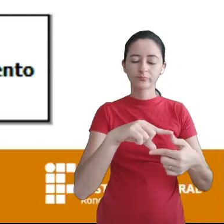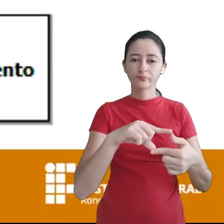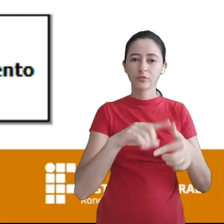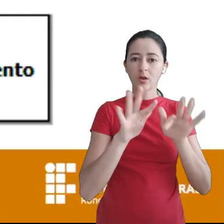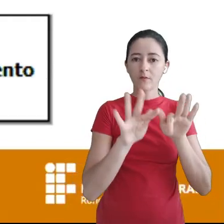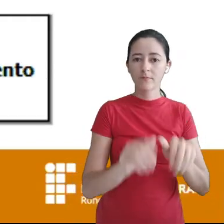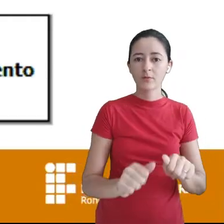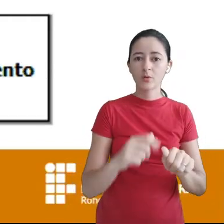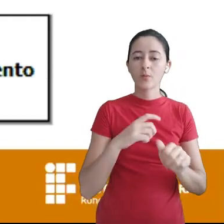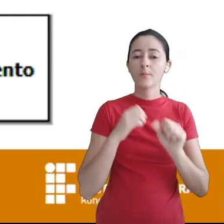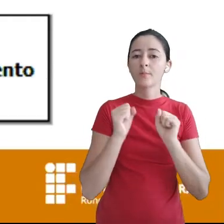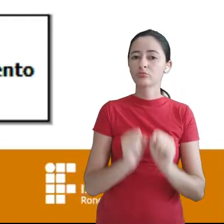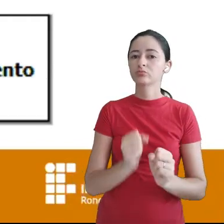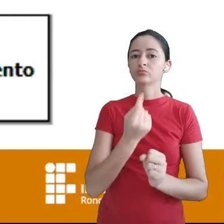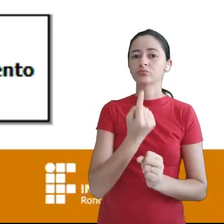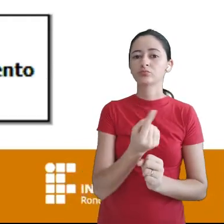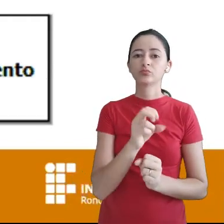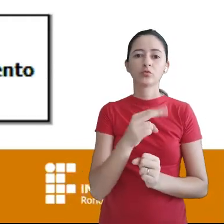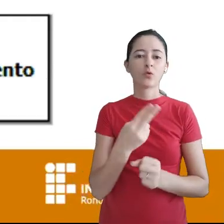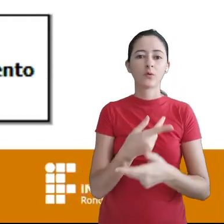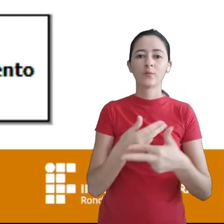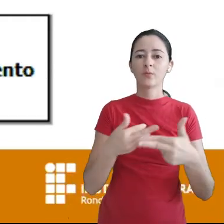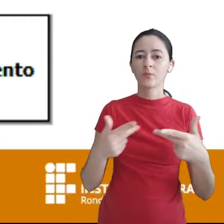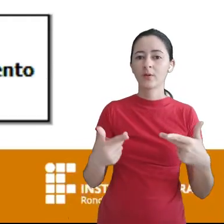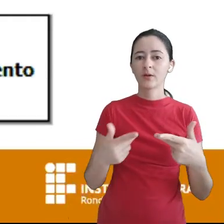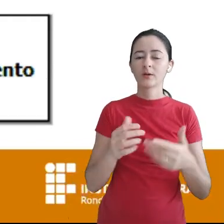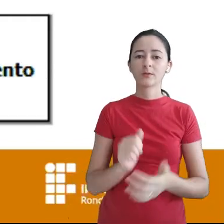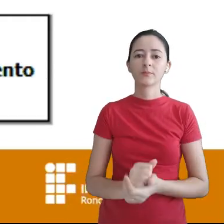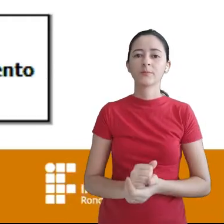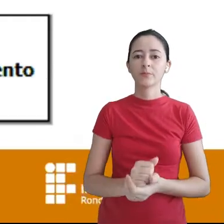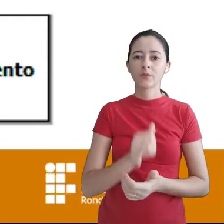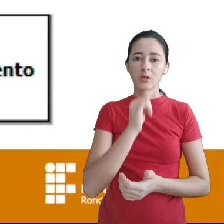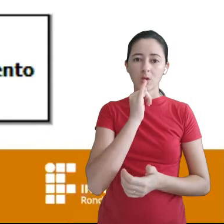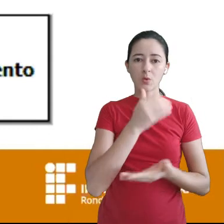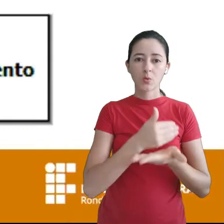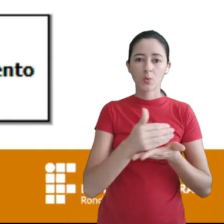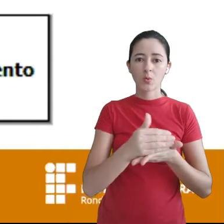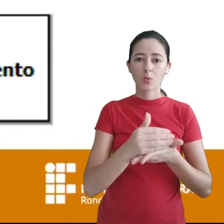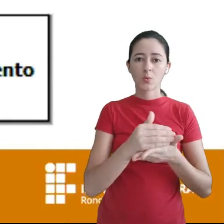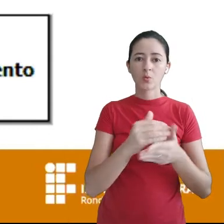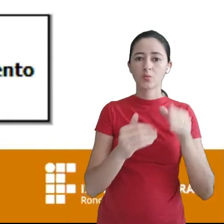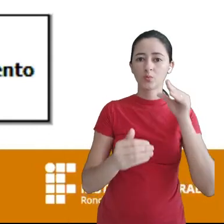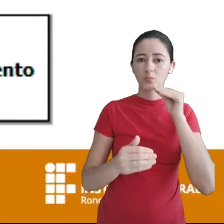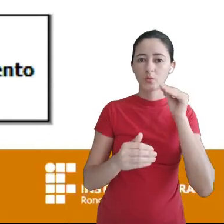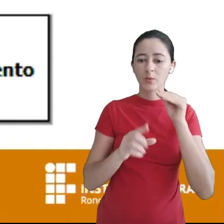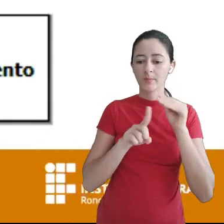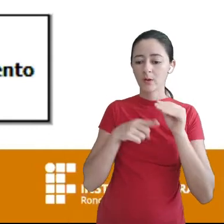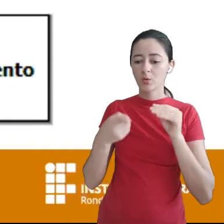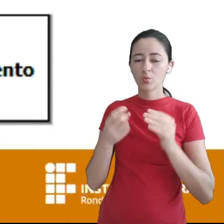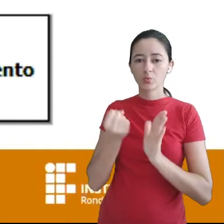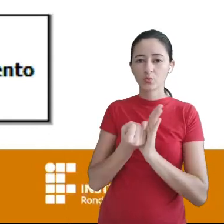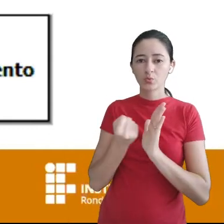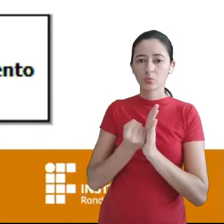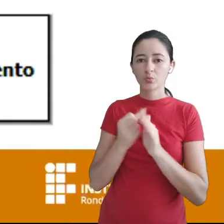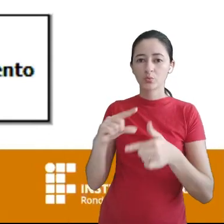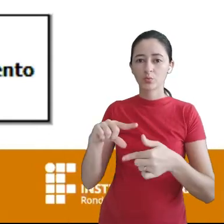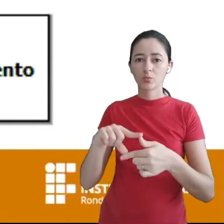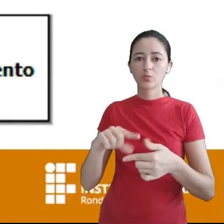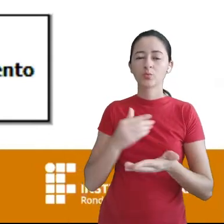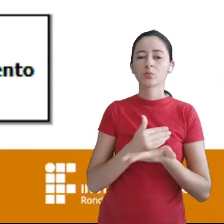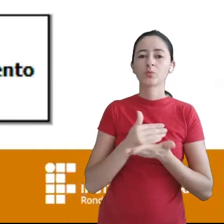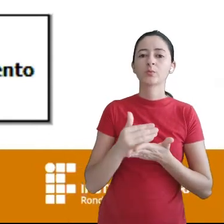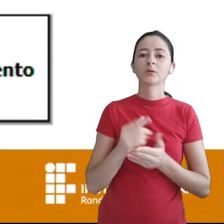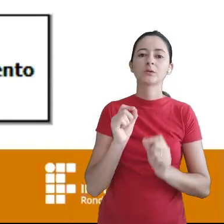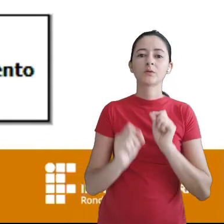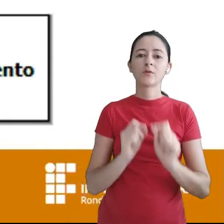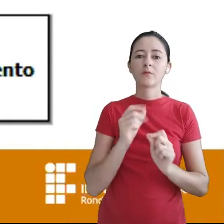termino a leitura, estou levando em consideração um ou muitos. Então, se eu iniciar a leitura em funcionário, para colocar o sinal aqui em